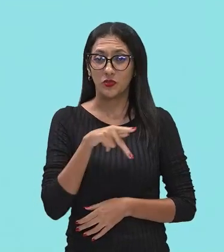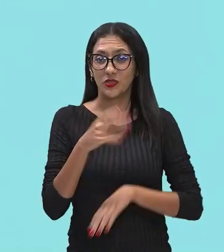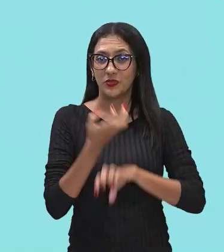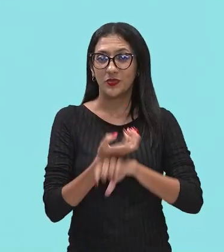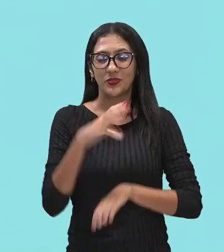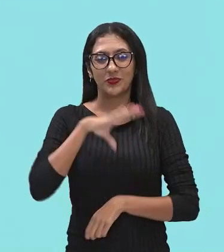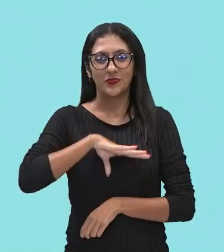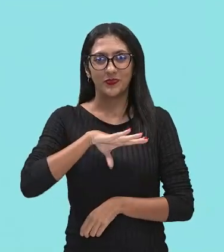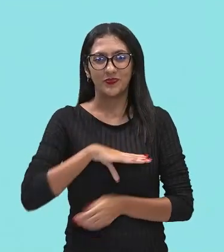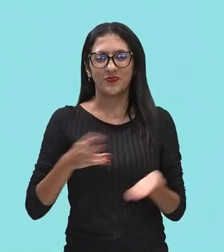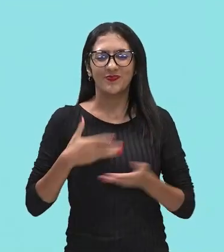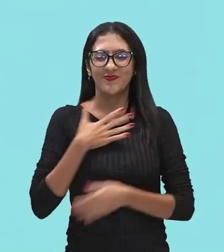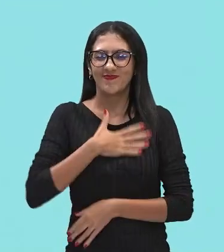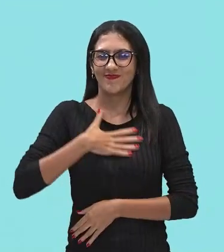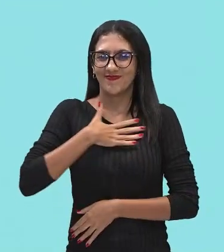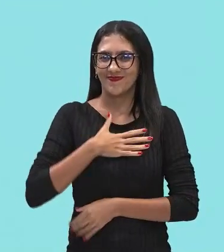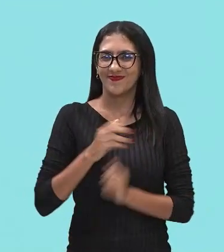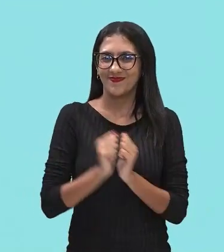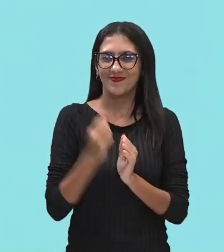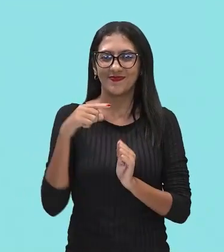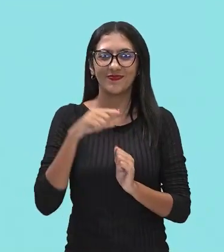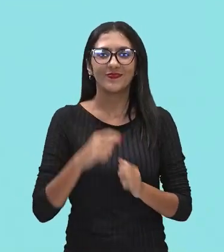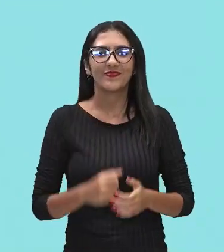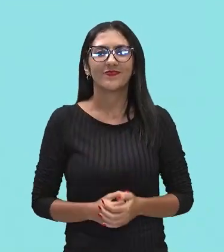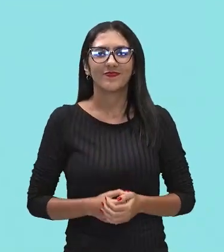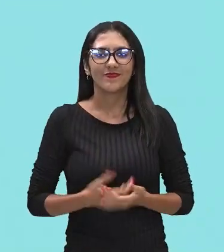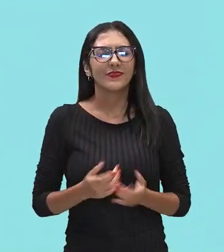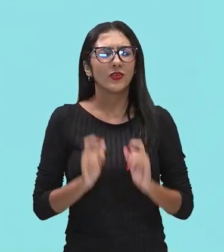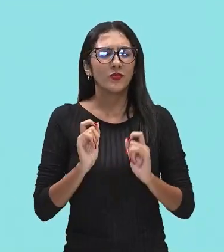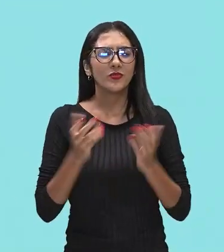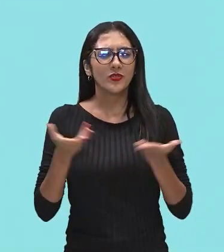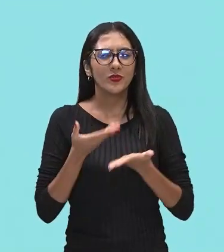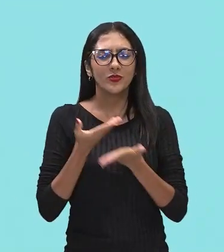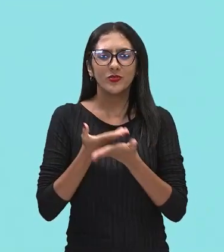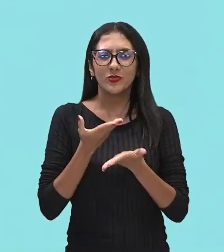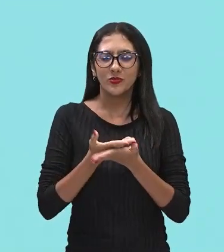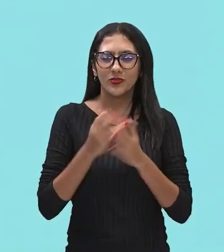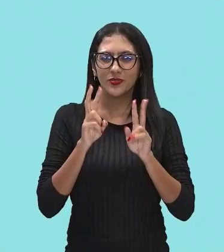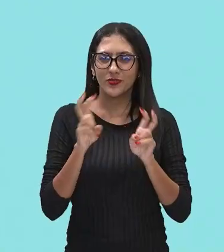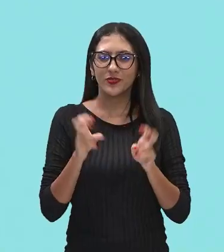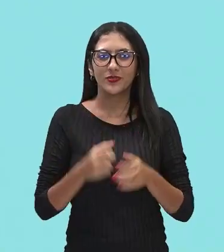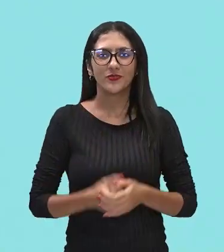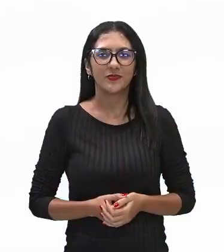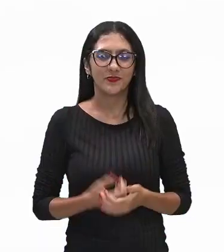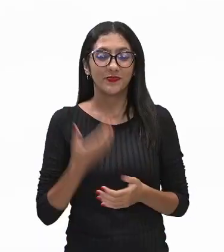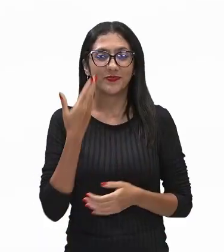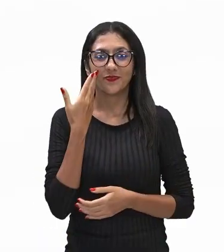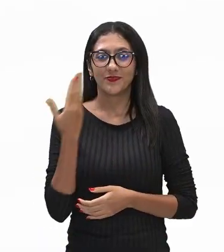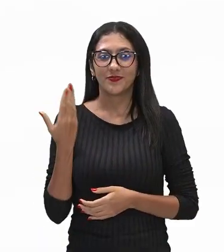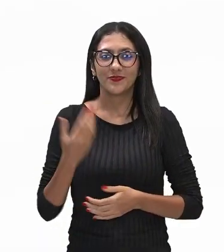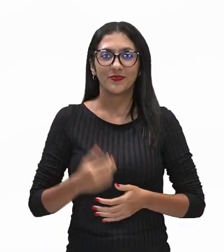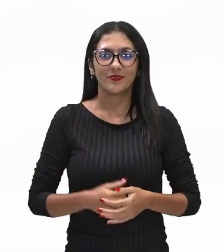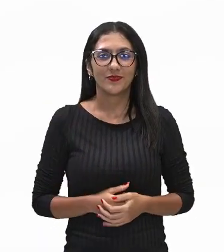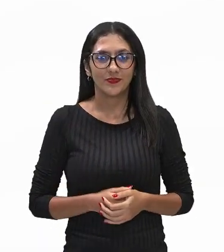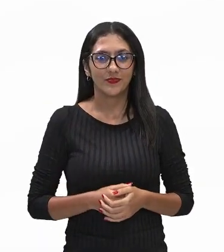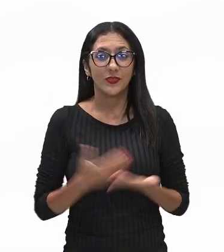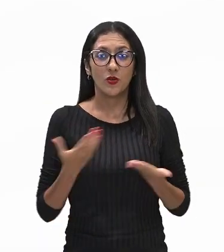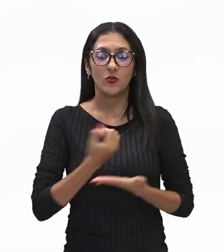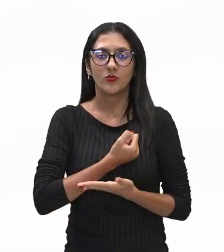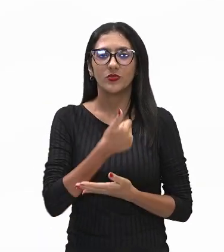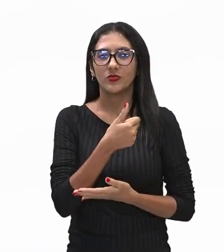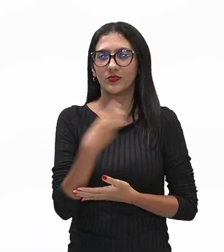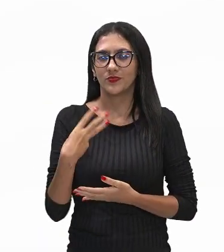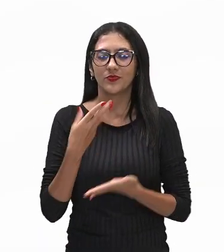portuguesa, e é um prazer tê-los aqui. Professora, afinal, o que nós vamos ver nesta aula? Acompanhe aí. Então, nós temos nosso objeto